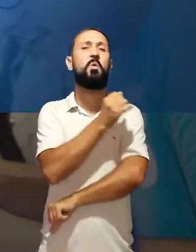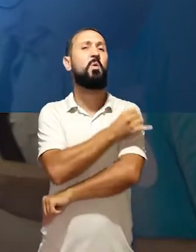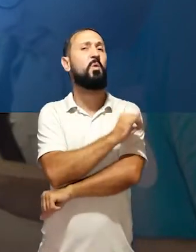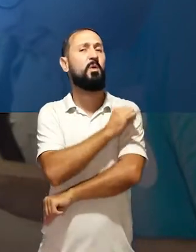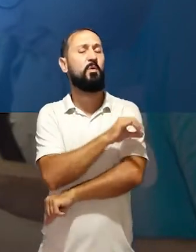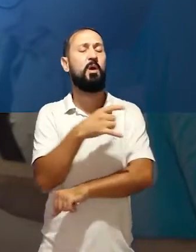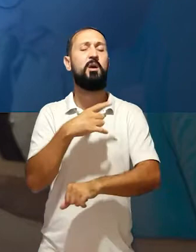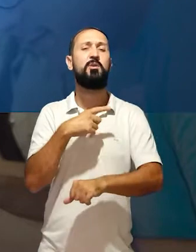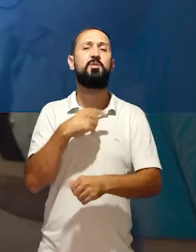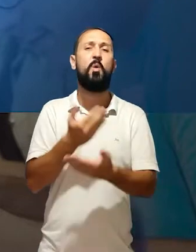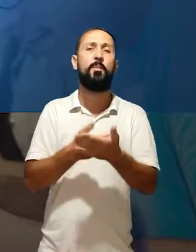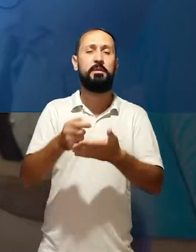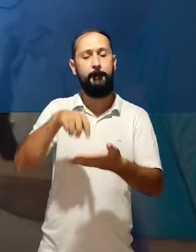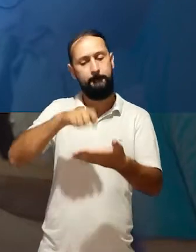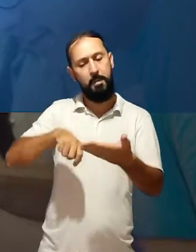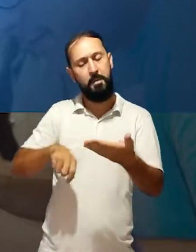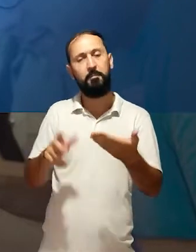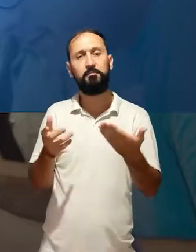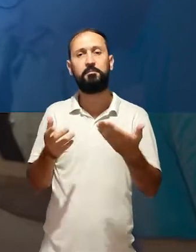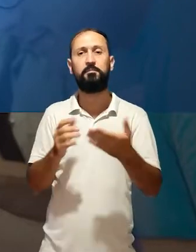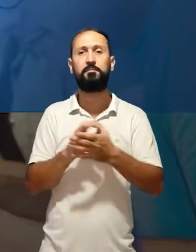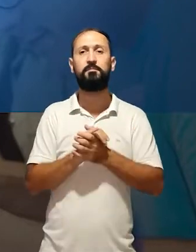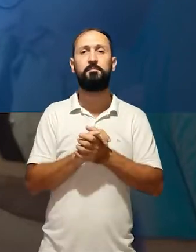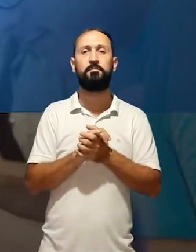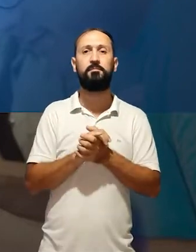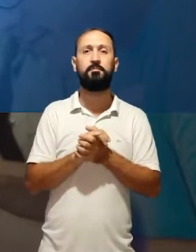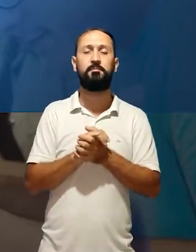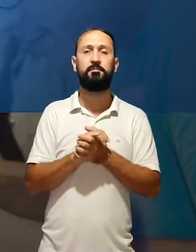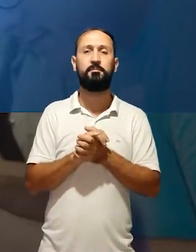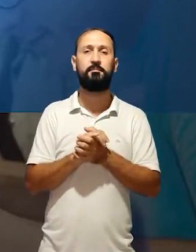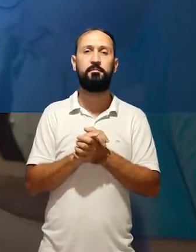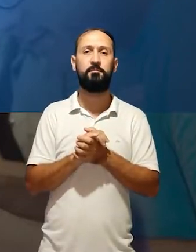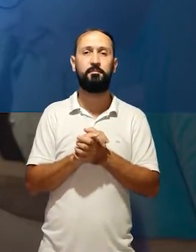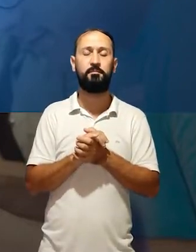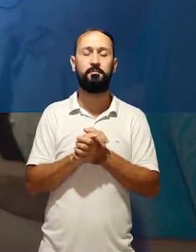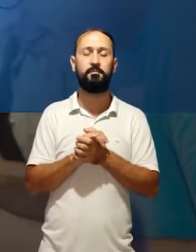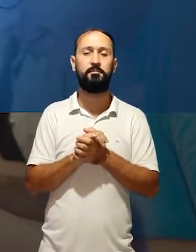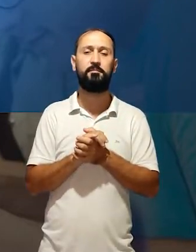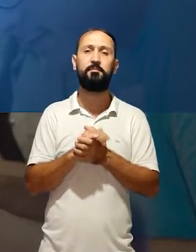cheguei no Rio de Janeiro, comecei a escrever, eu